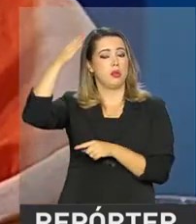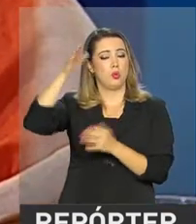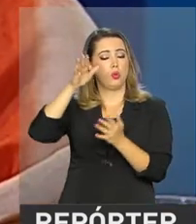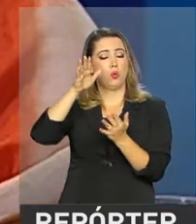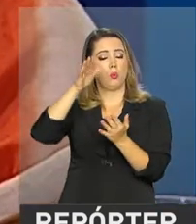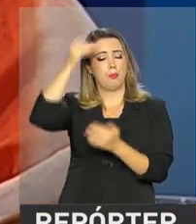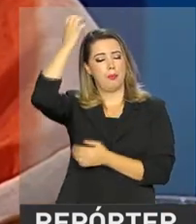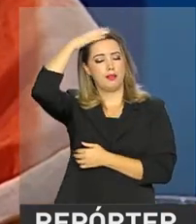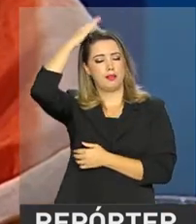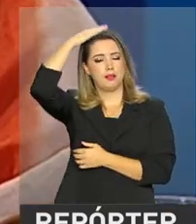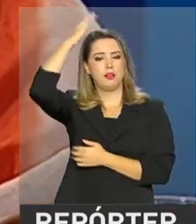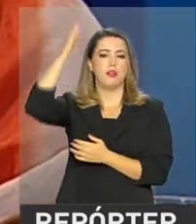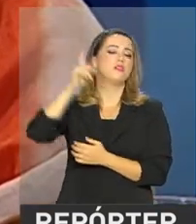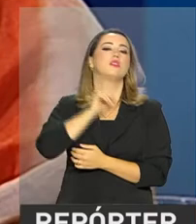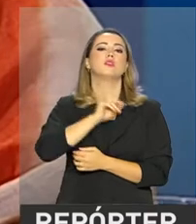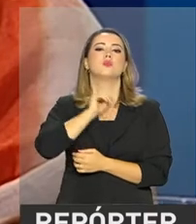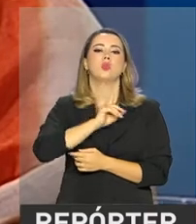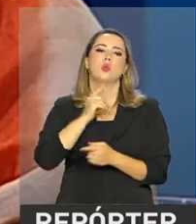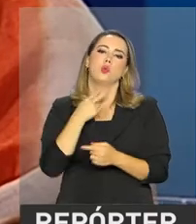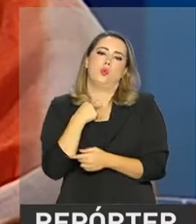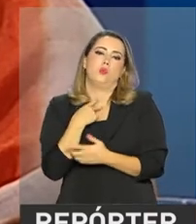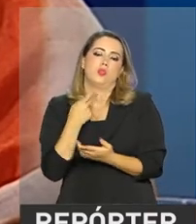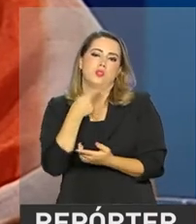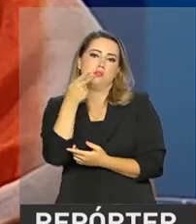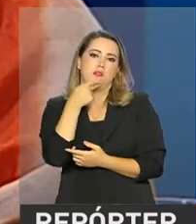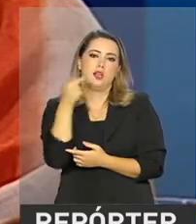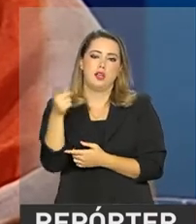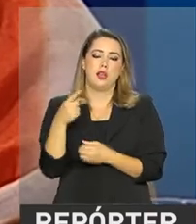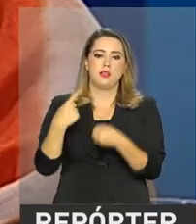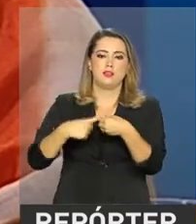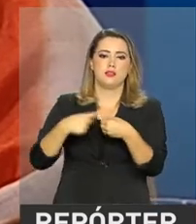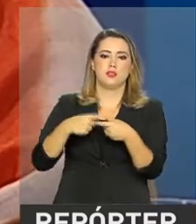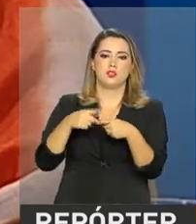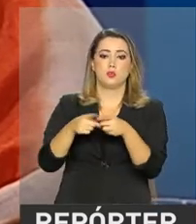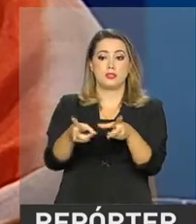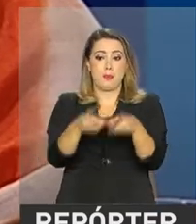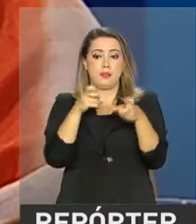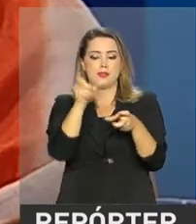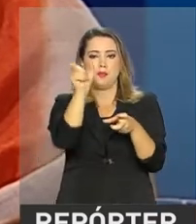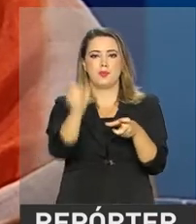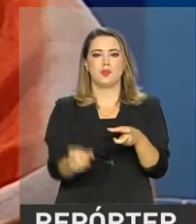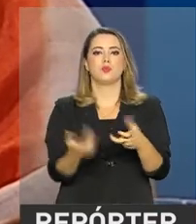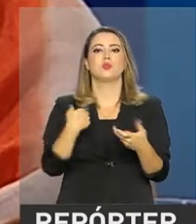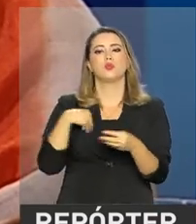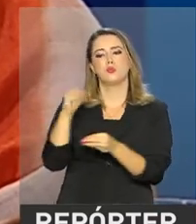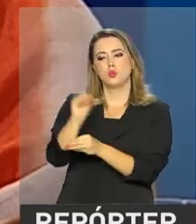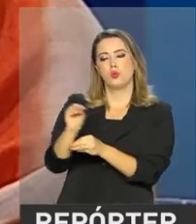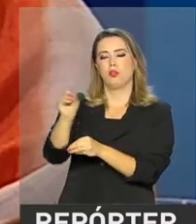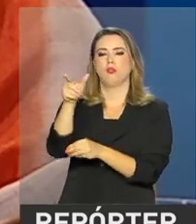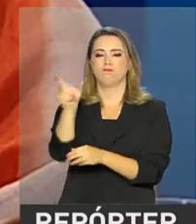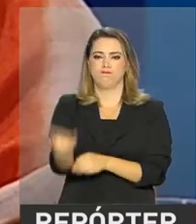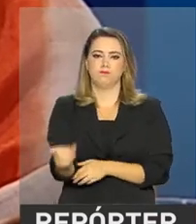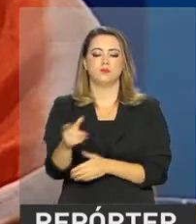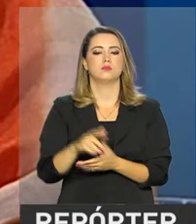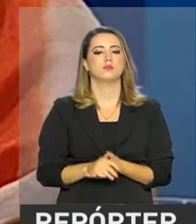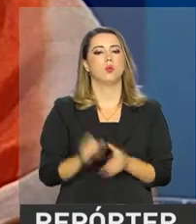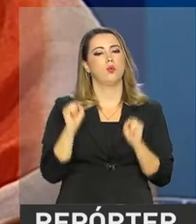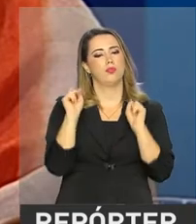em Minas Gerais. Eu não posso falar cidade, porque já se identifica a pessoa e a gente tem que preservar o nome. Tá,